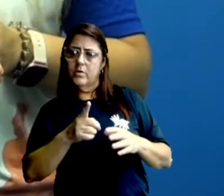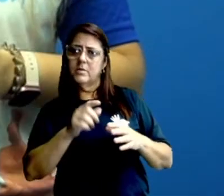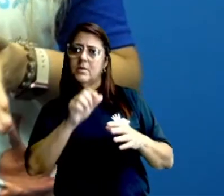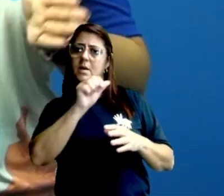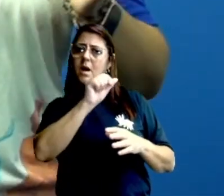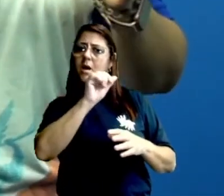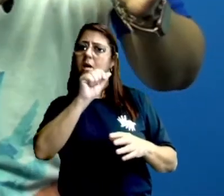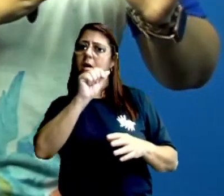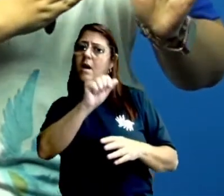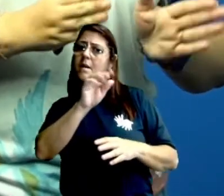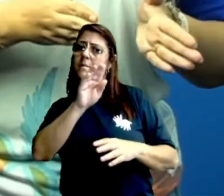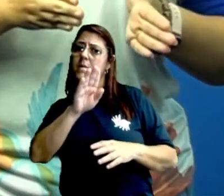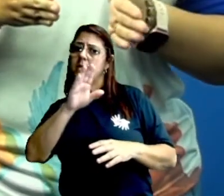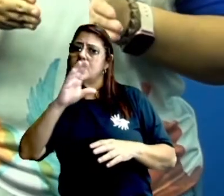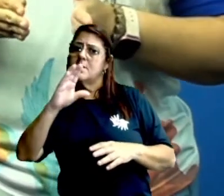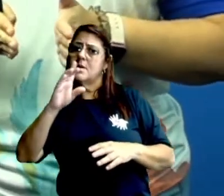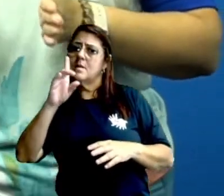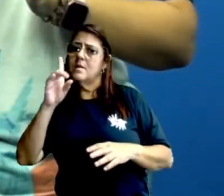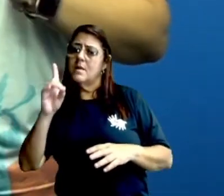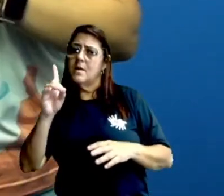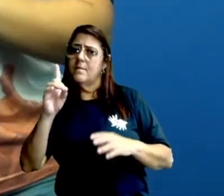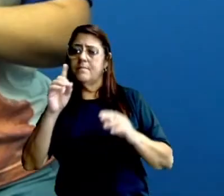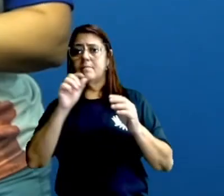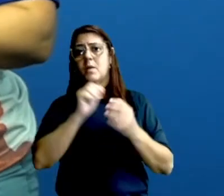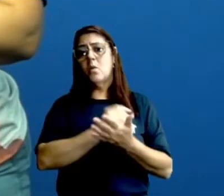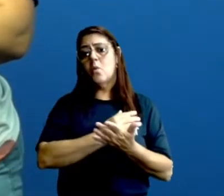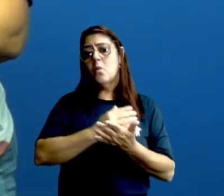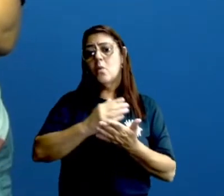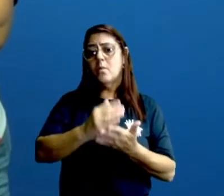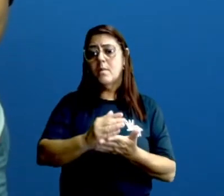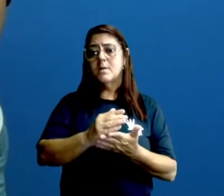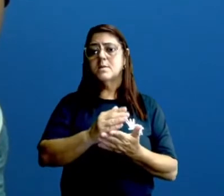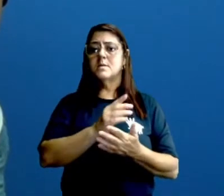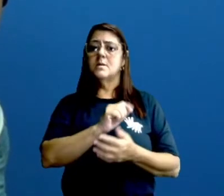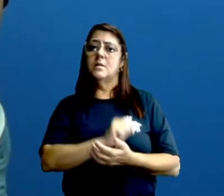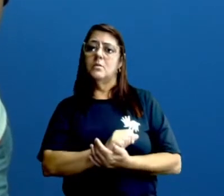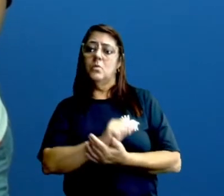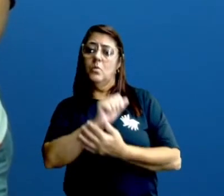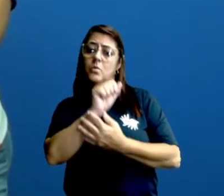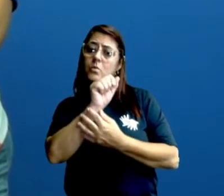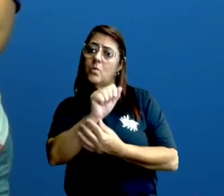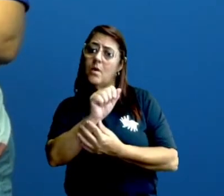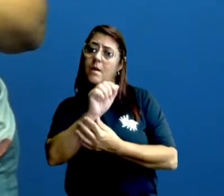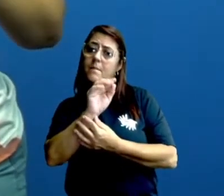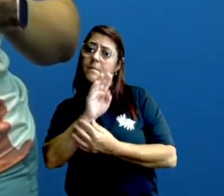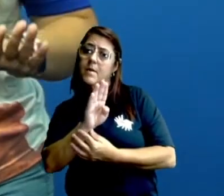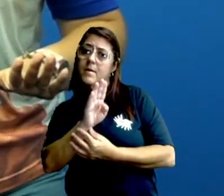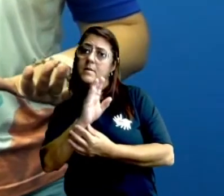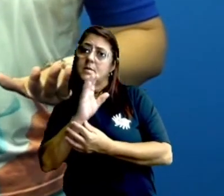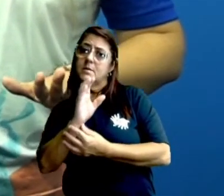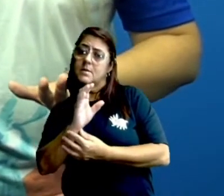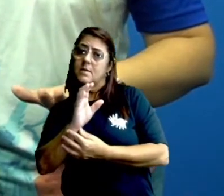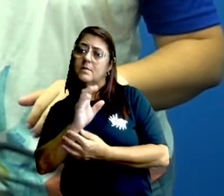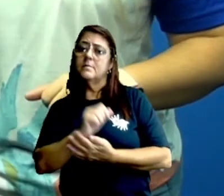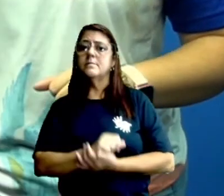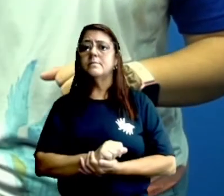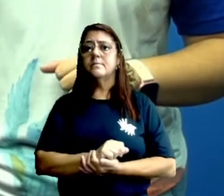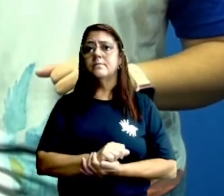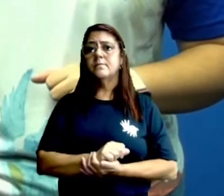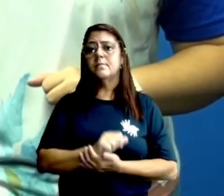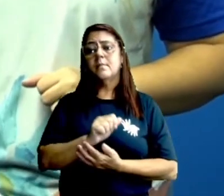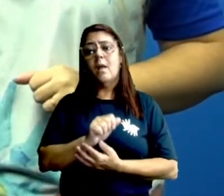ordem alfabética é quando a gente escreve as palavras seguindo a ordem do alfabeto. Qual é a ordem do